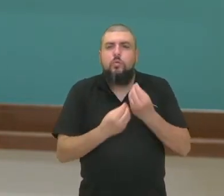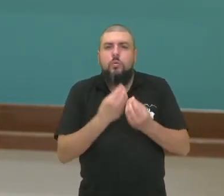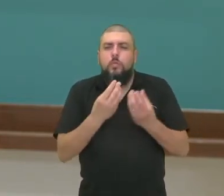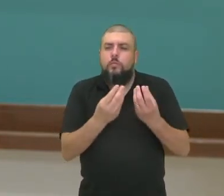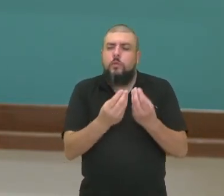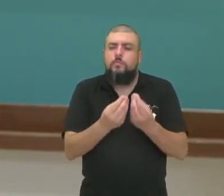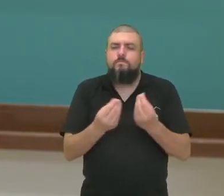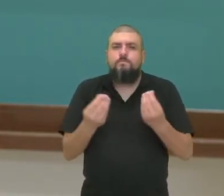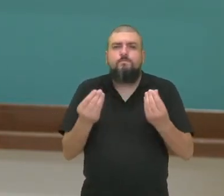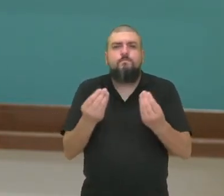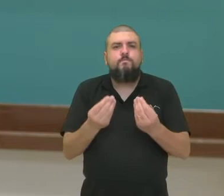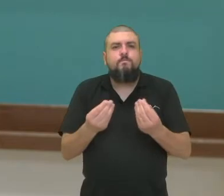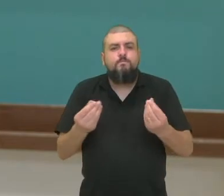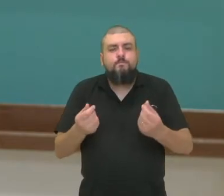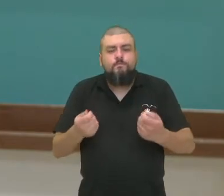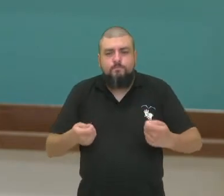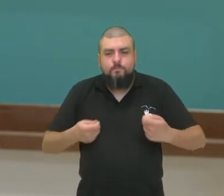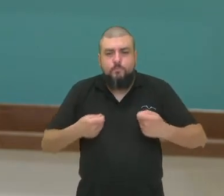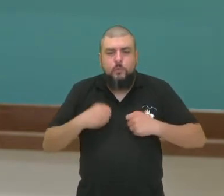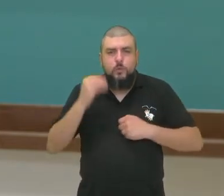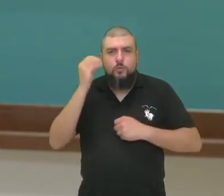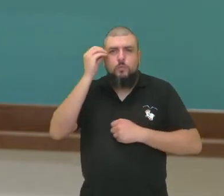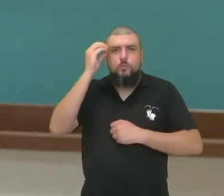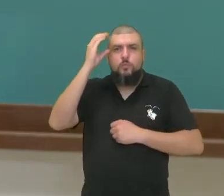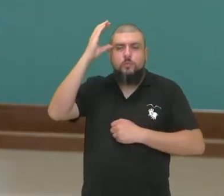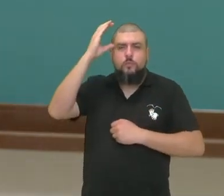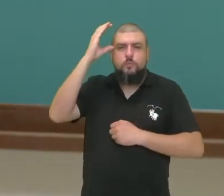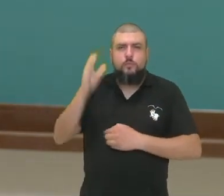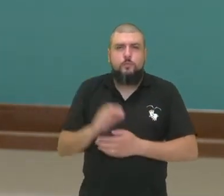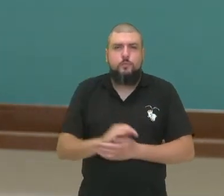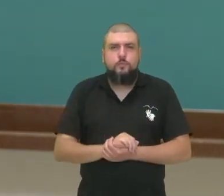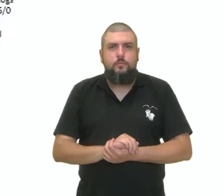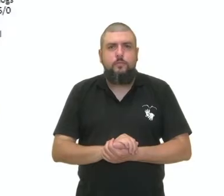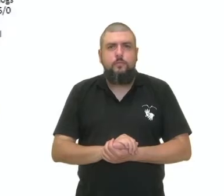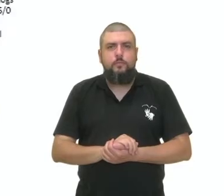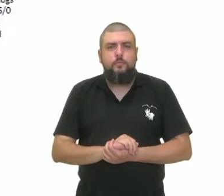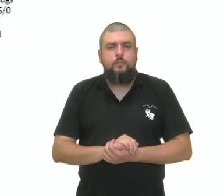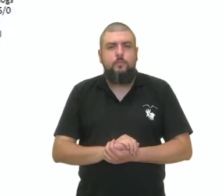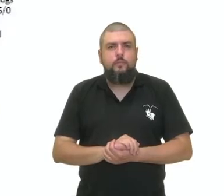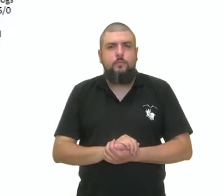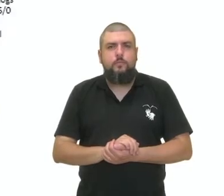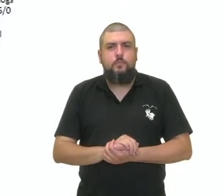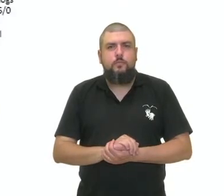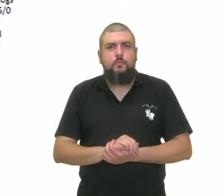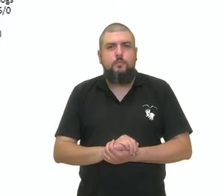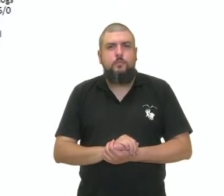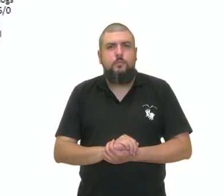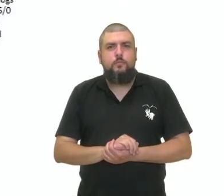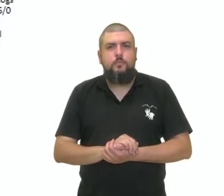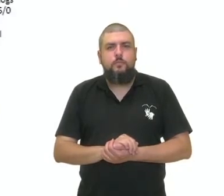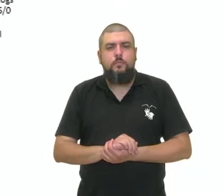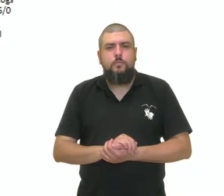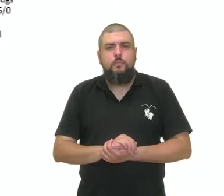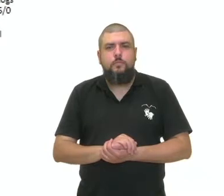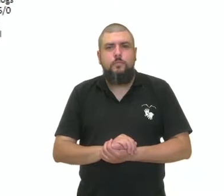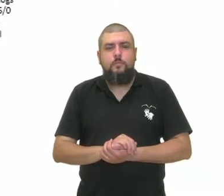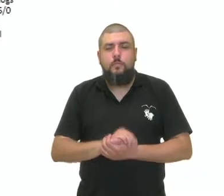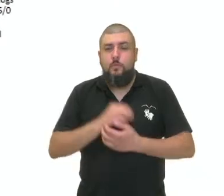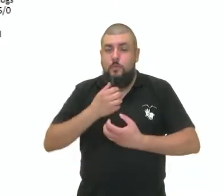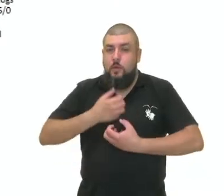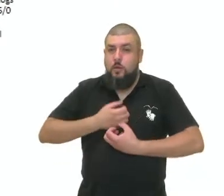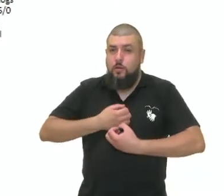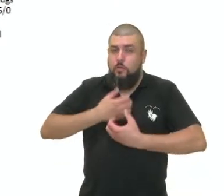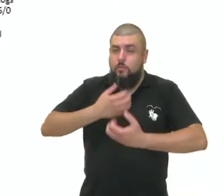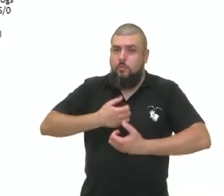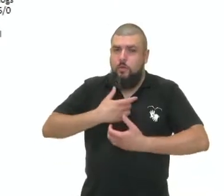no processo do conhecimento. Neste poema, Alberto Caeiro afirma que há metafísica bastante em